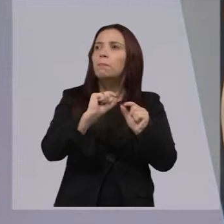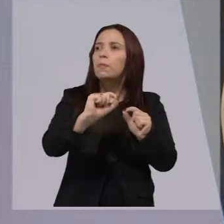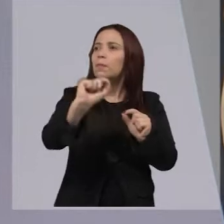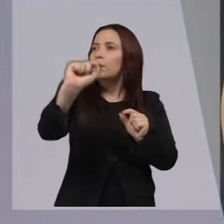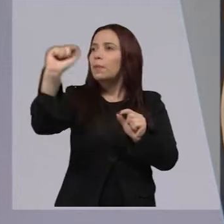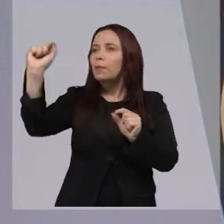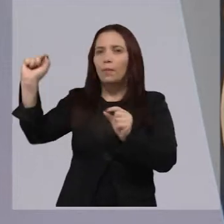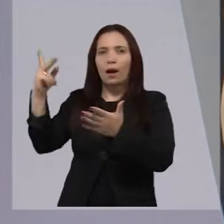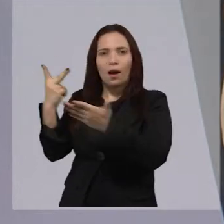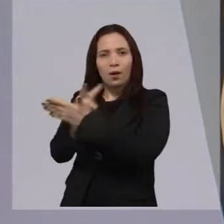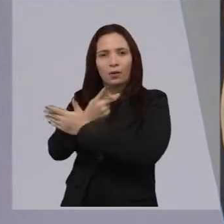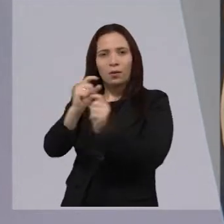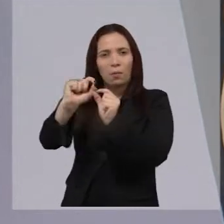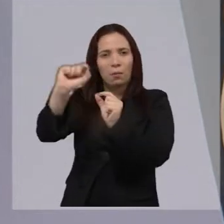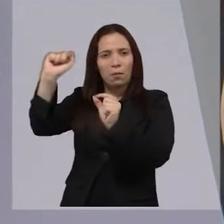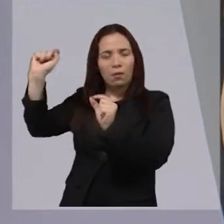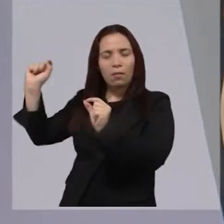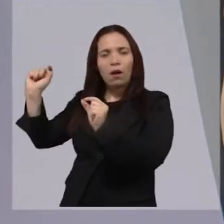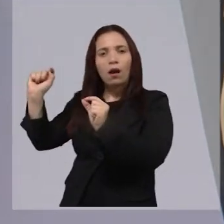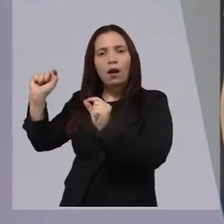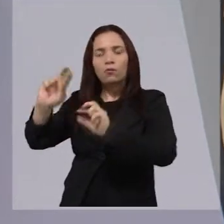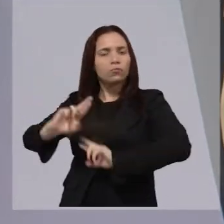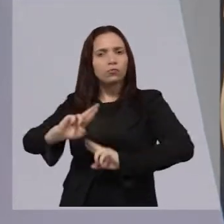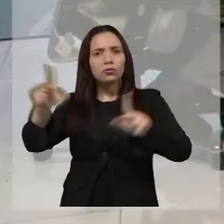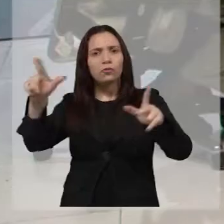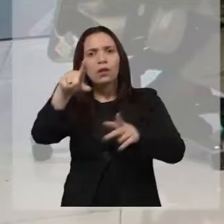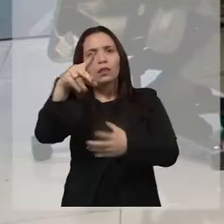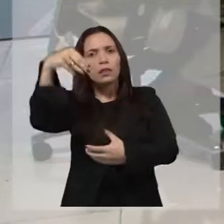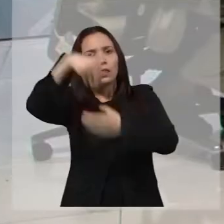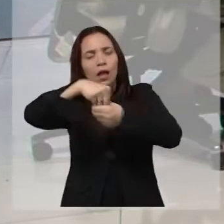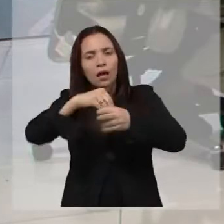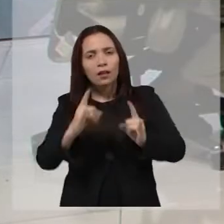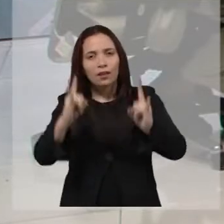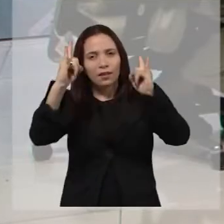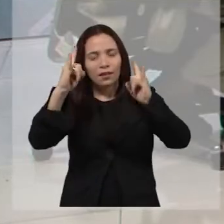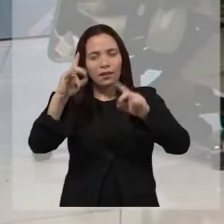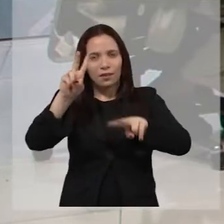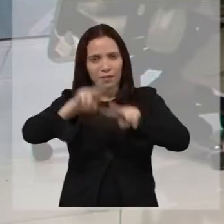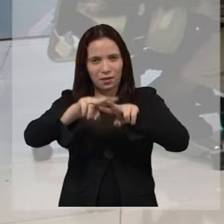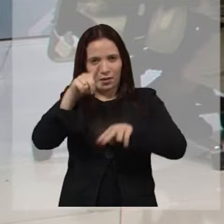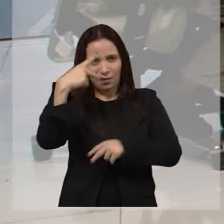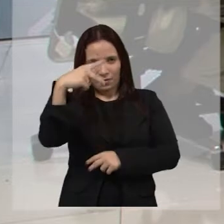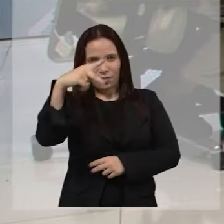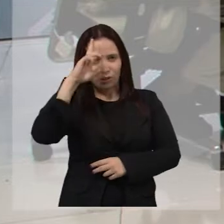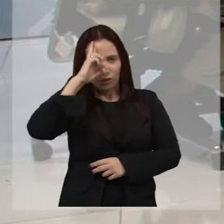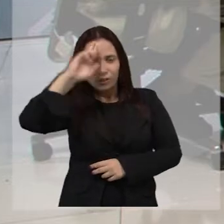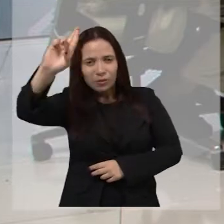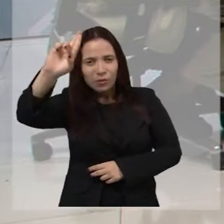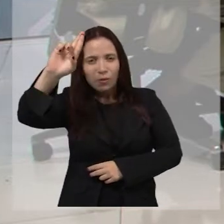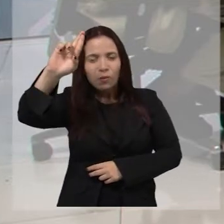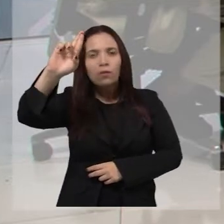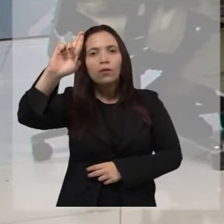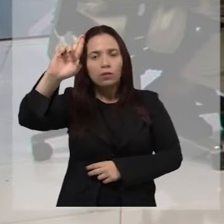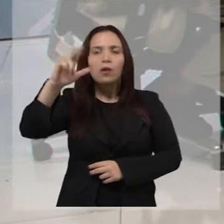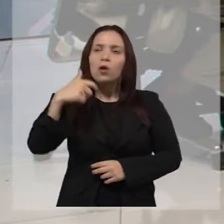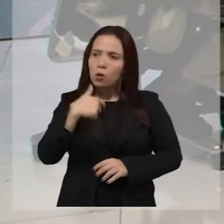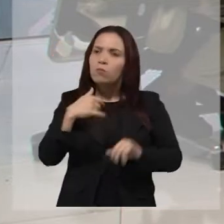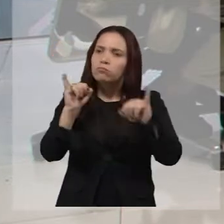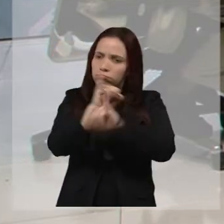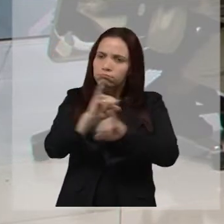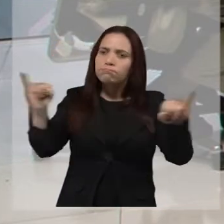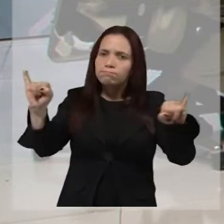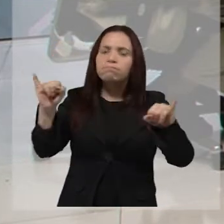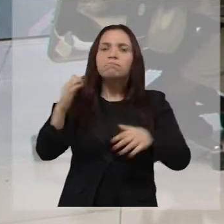demais unidades prisionais, o que se viu dentro da unidade Irmã Imelda, dirigida pela senhora, faz questão